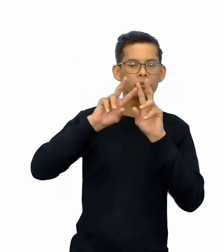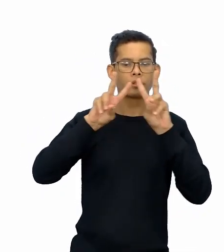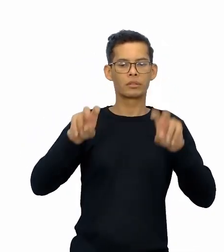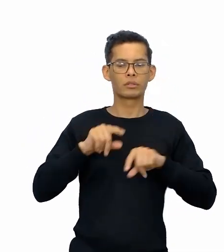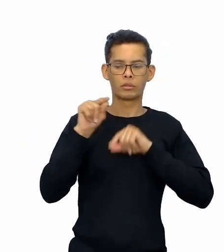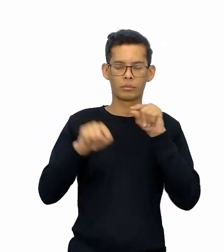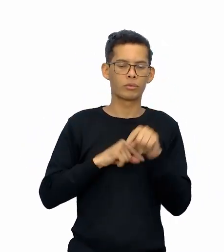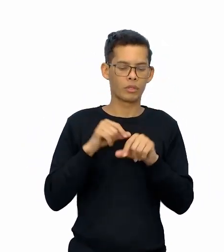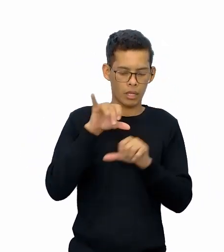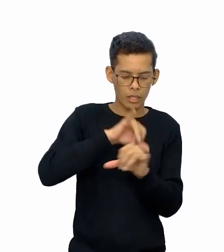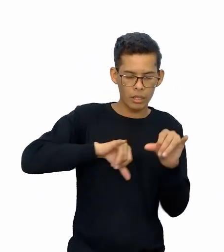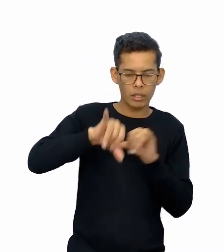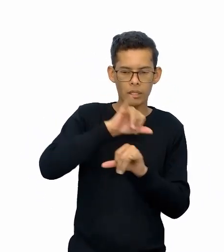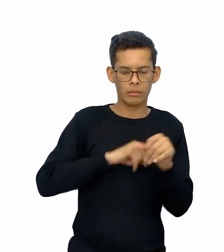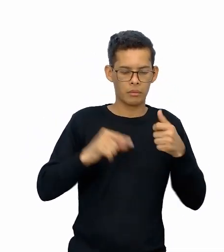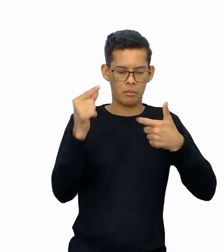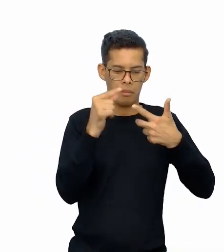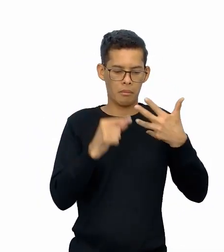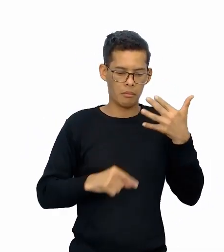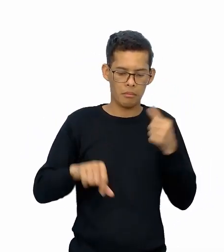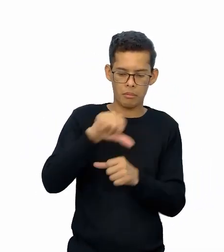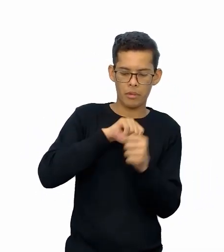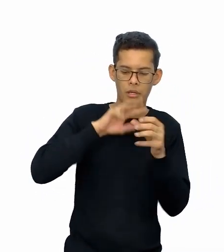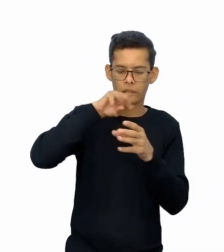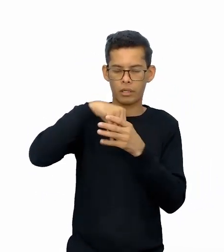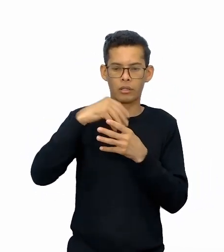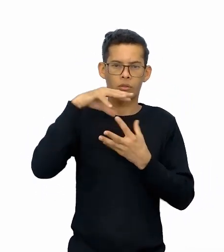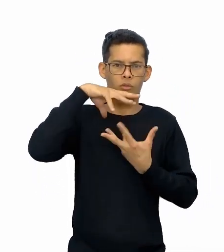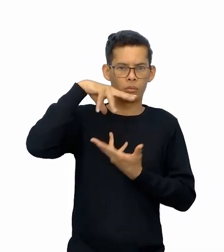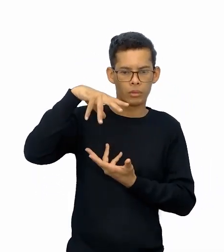transformações químicas e ações antrópicas no planeta.